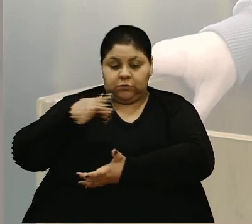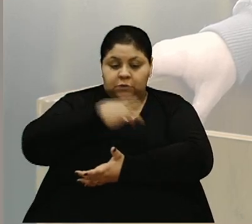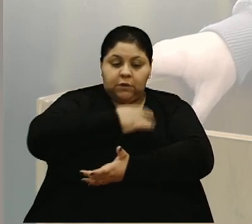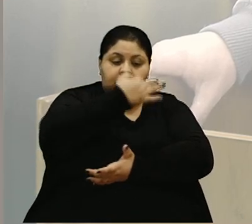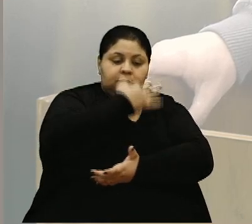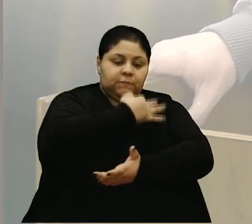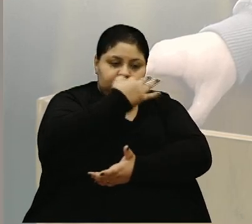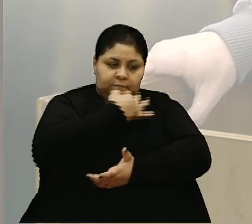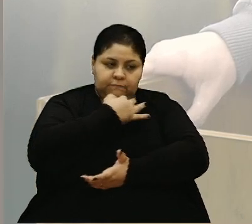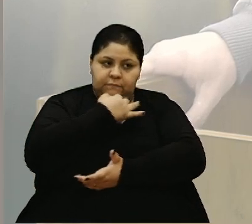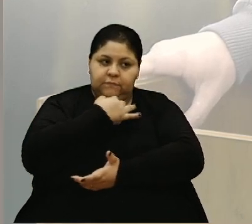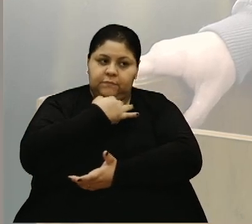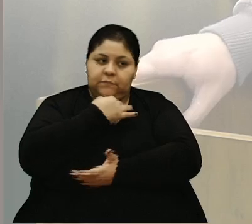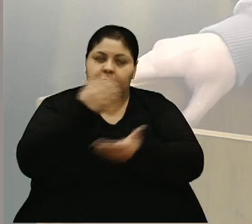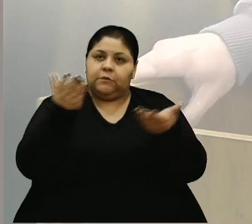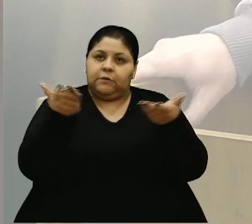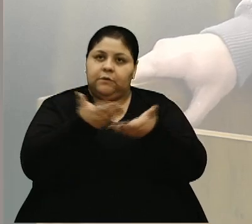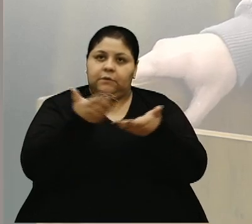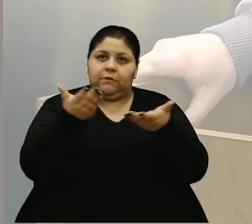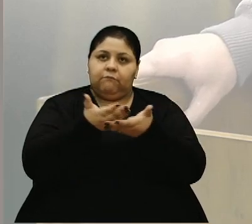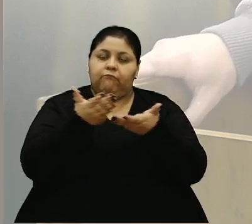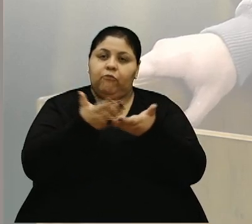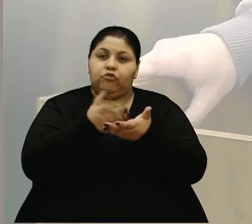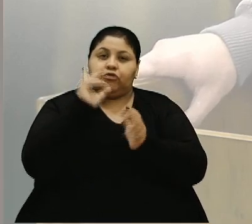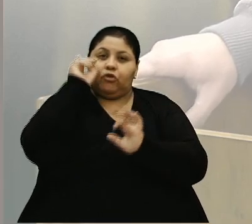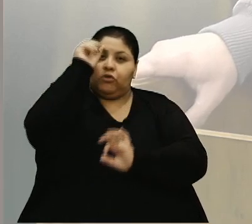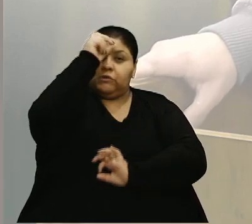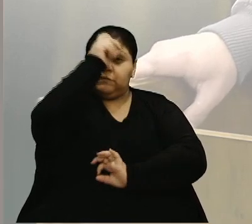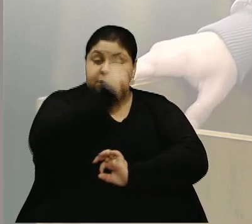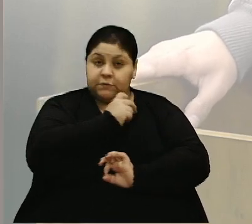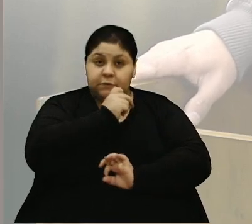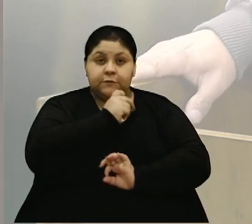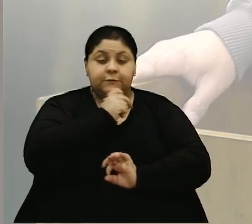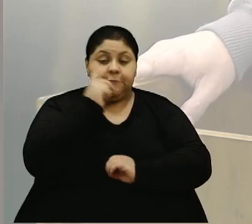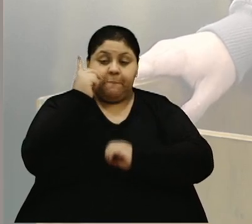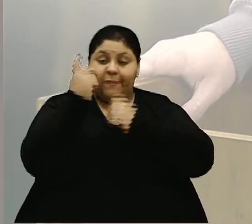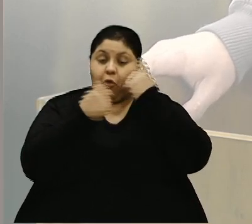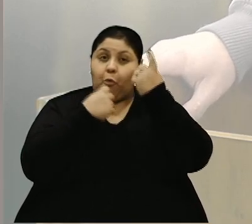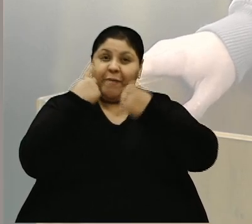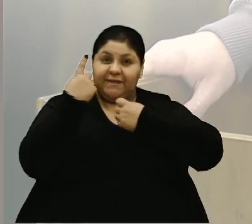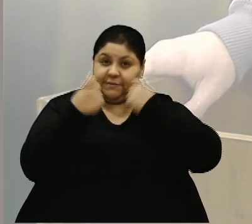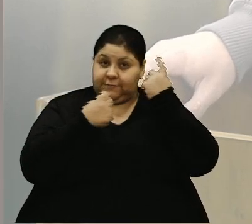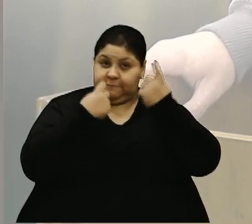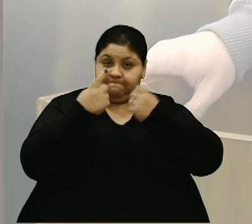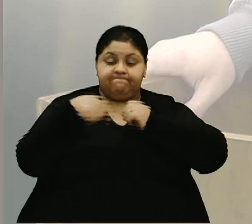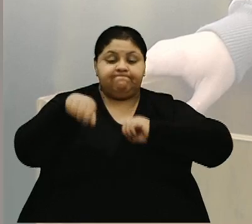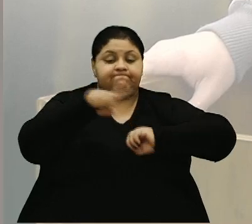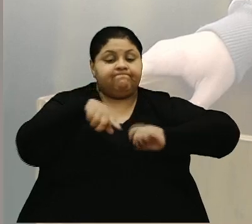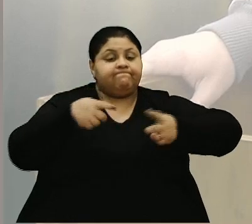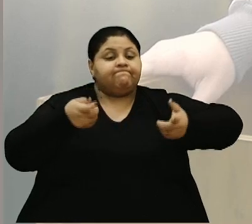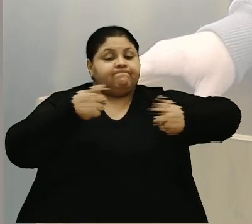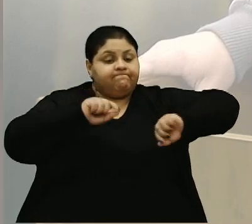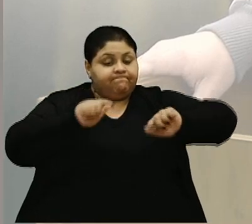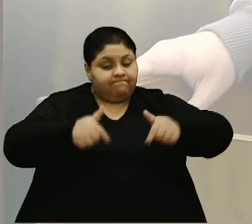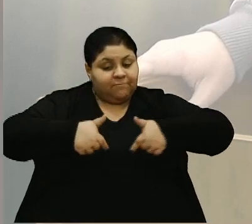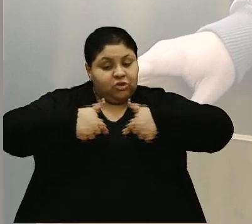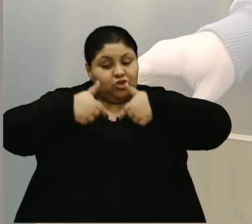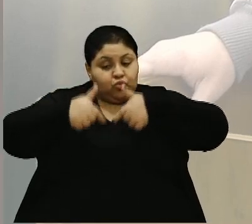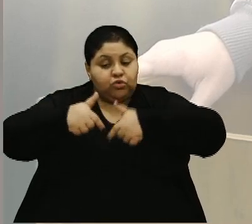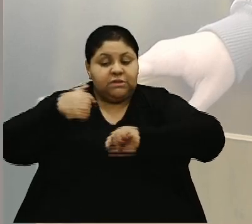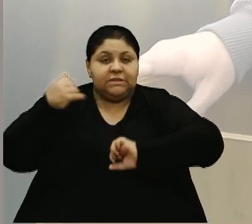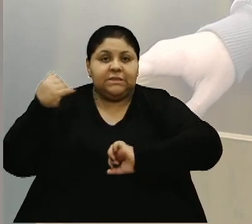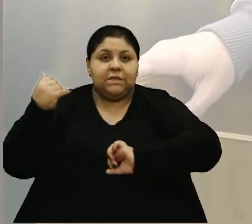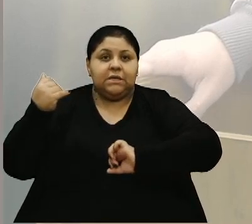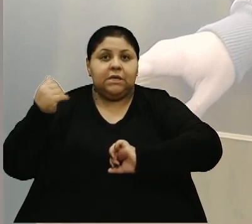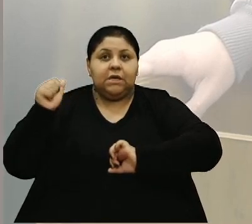Sul. Hoje é algo complexo, é algo preocupante E nós precisamos de atitudes urgentes